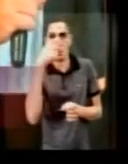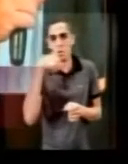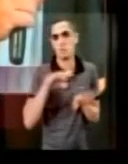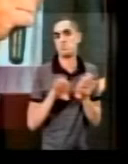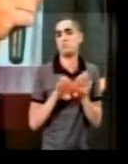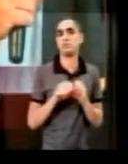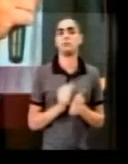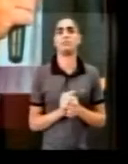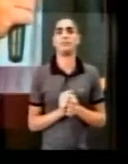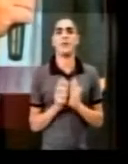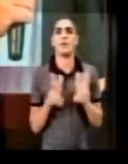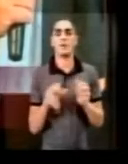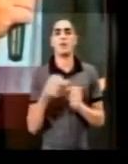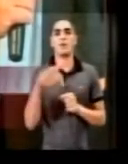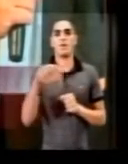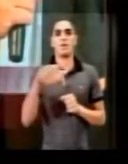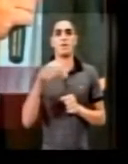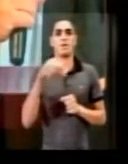o que corresponde a